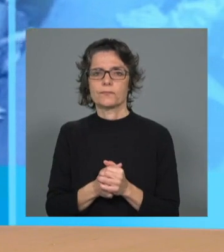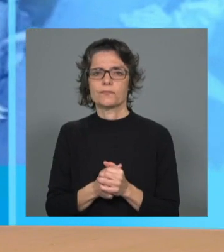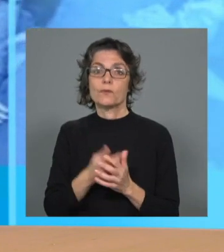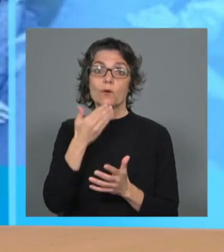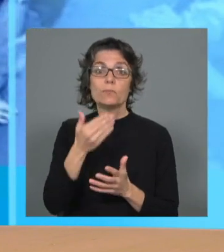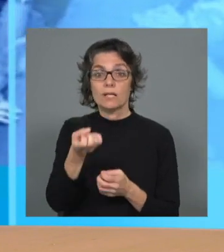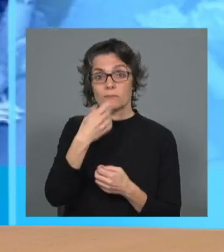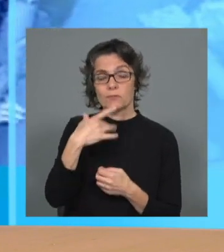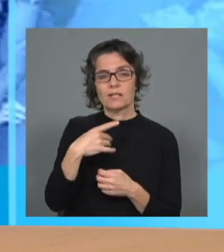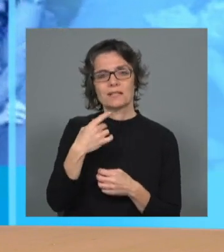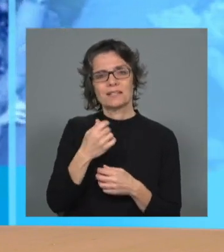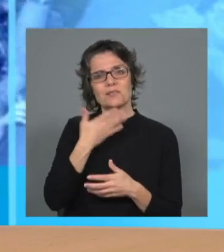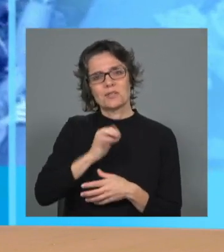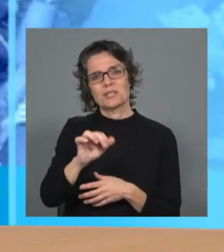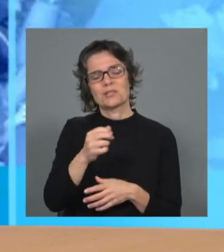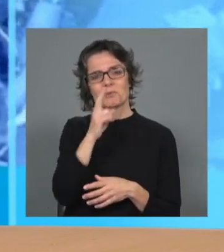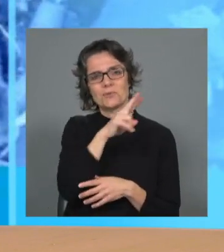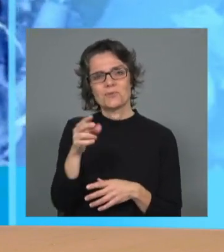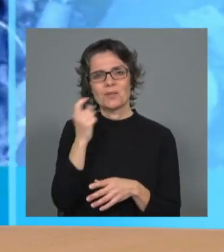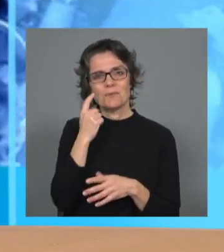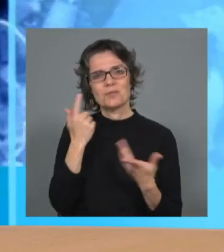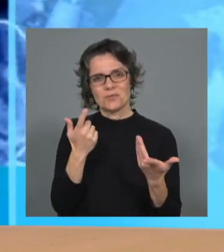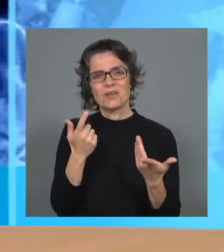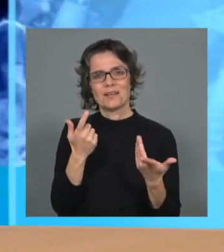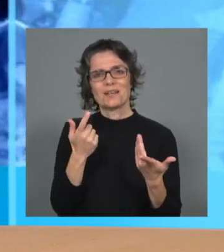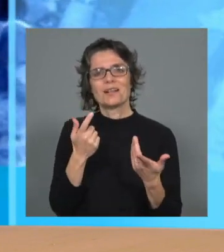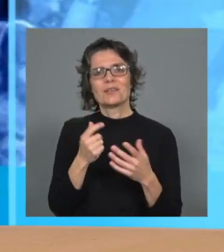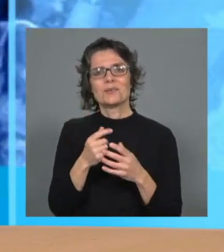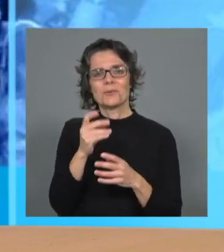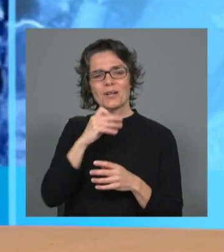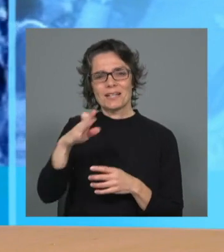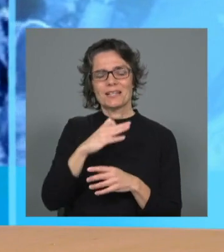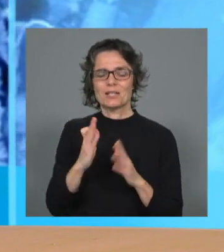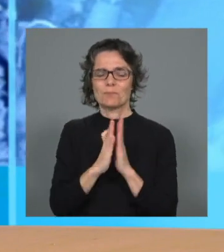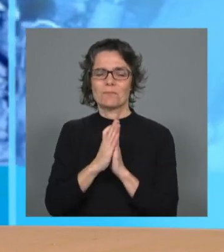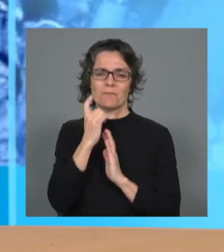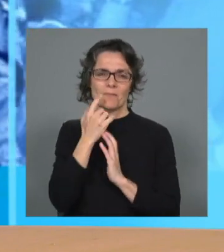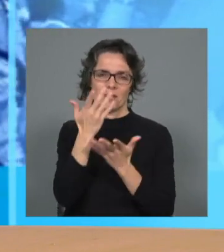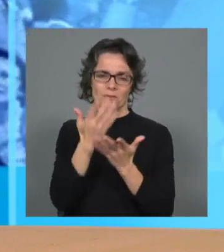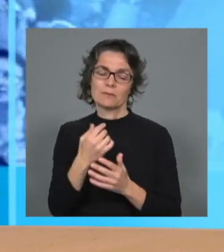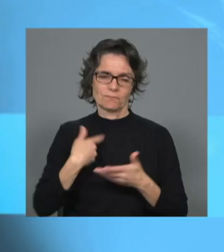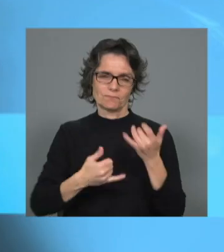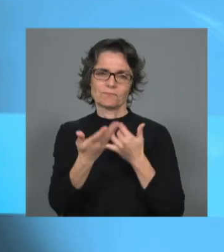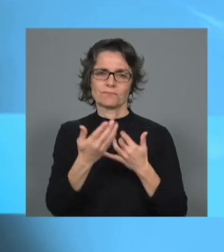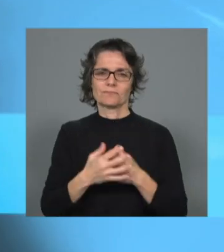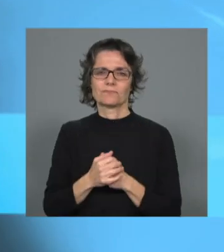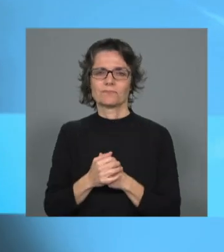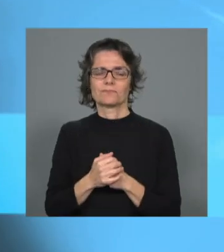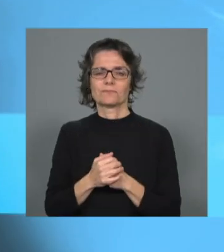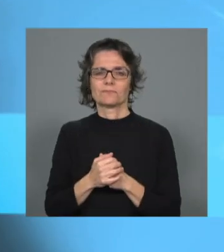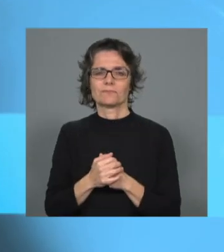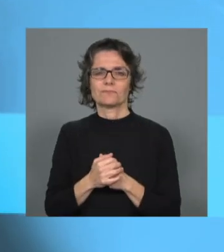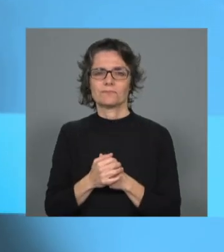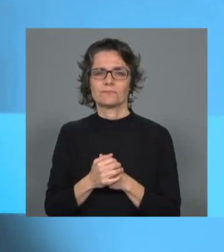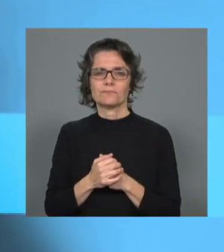experiência da visita pascal no Alentejo e felicidades e Santa Páscoa para si. Muito obrigado para si também. Muito obrigado. Todos. Siga